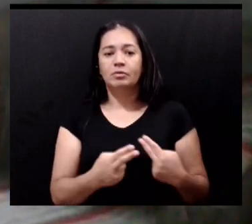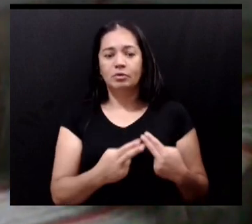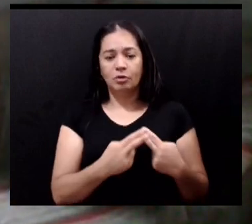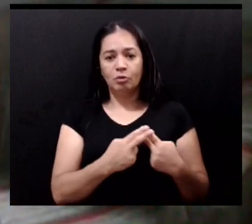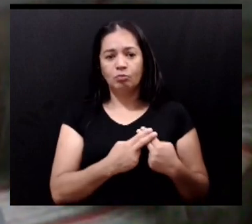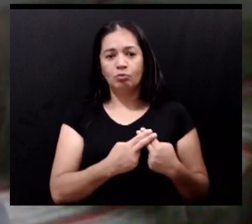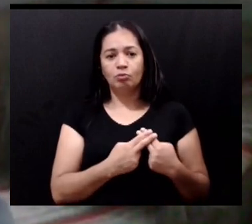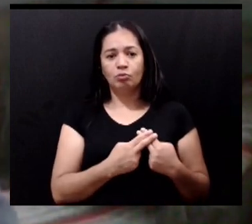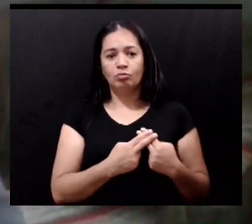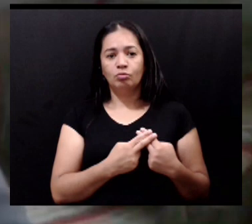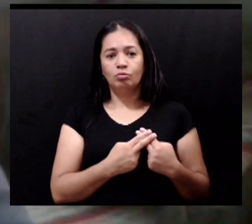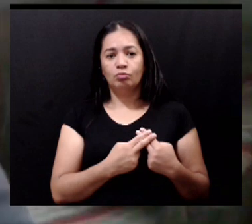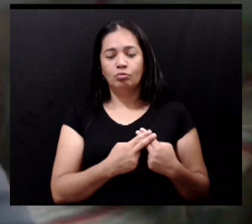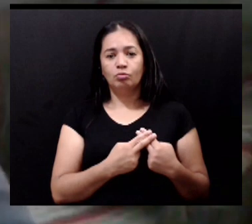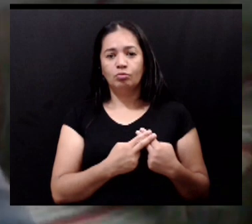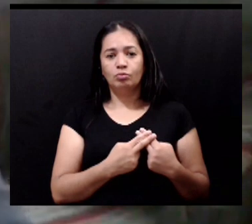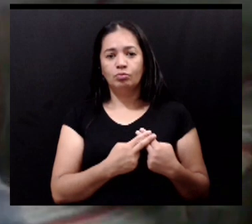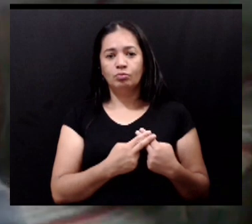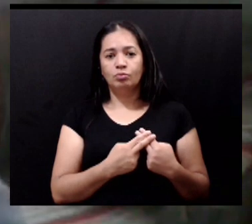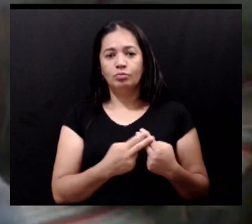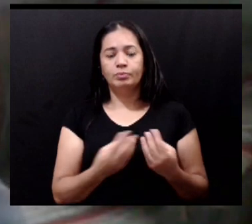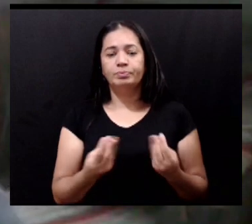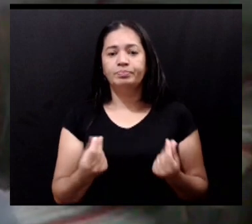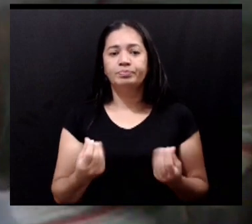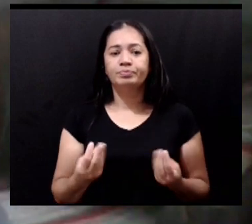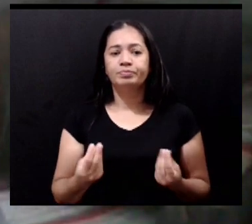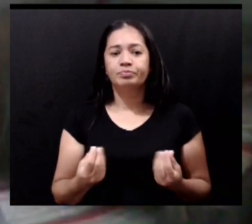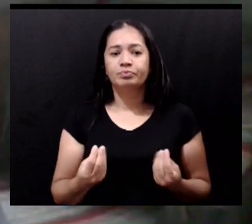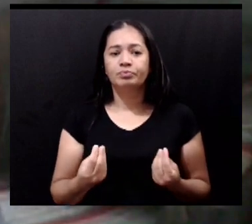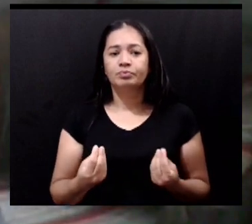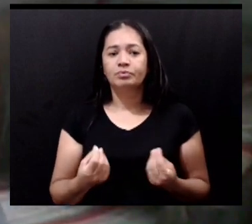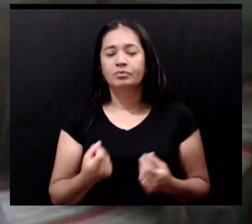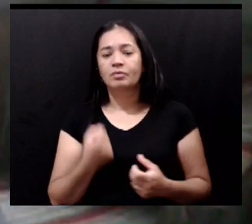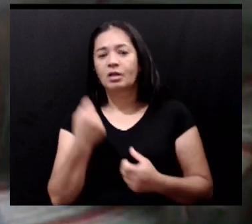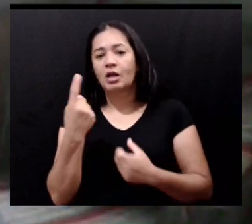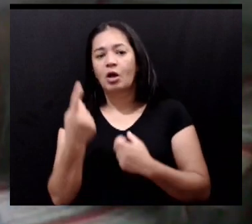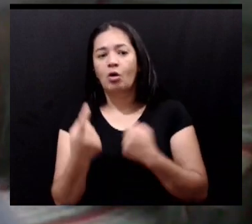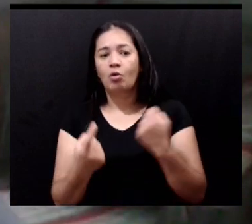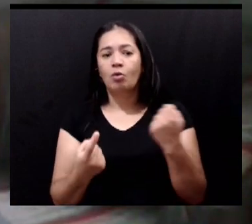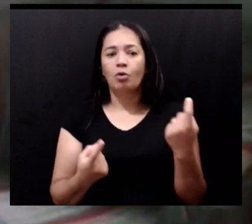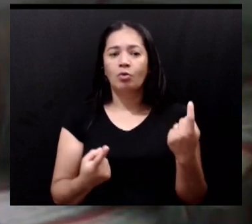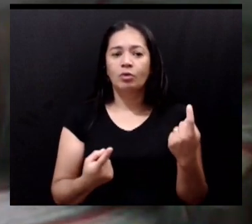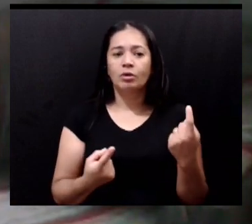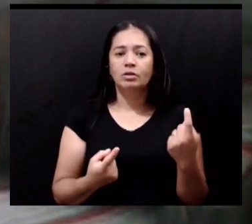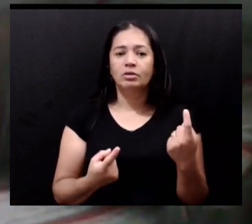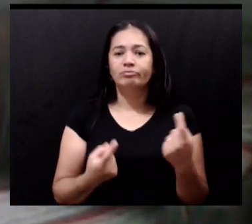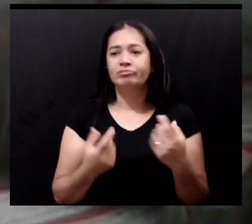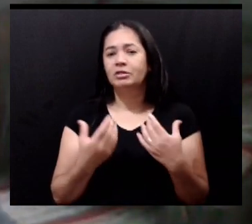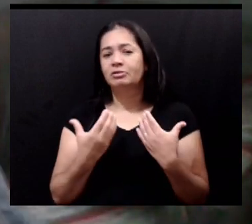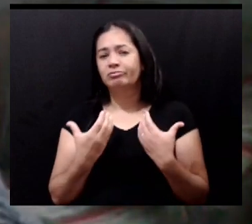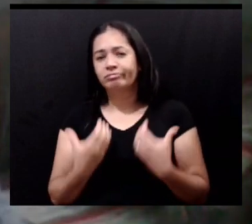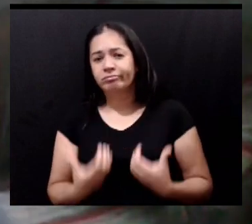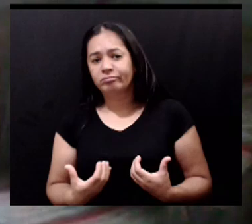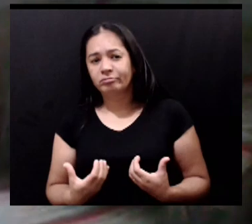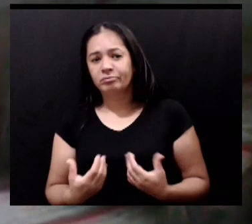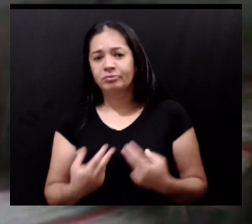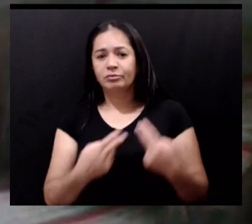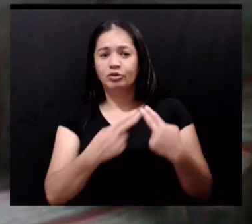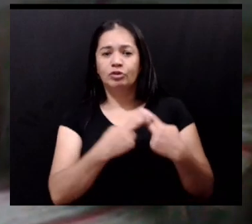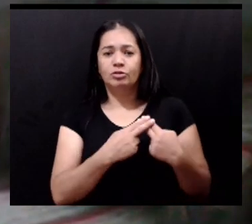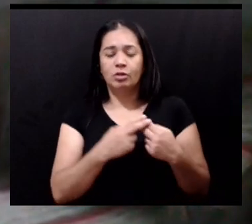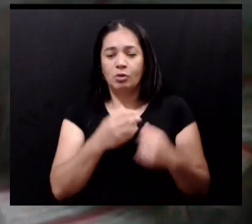luto funcional, algumas situações de luto adiado, algumas situações de luto inibido, os lutos